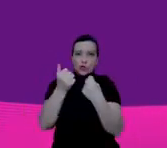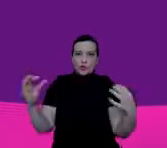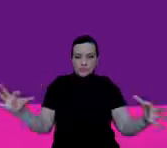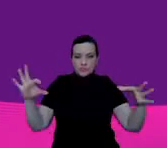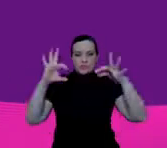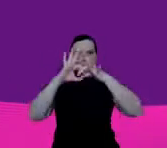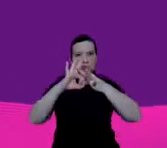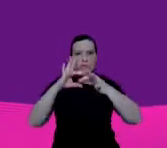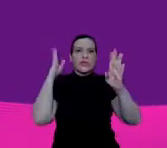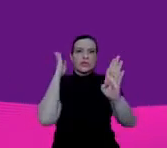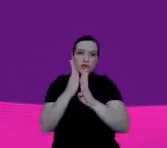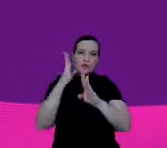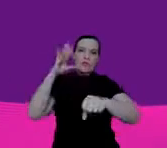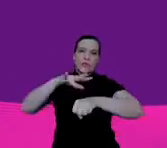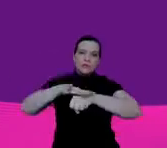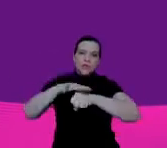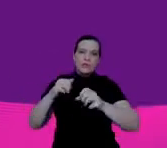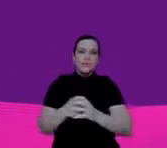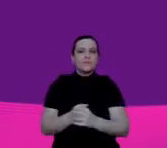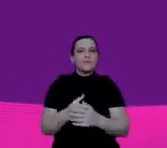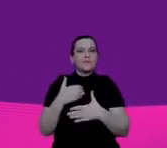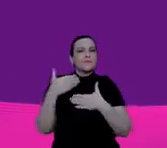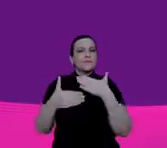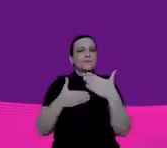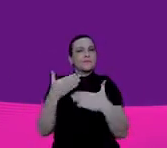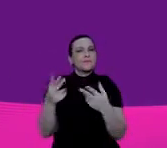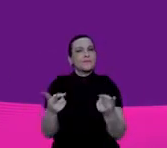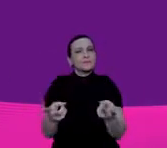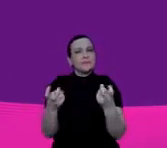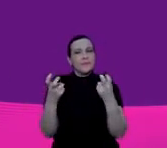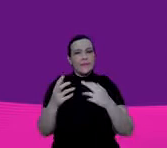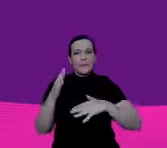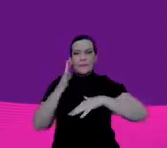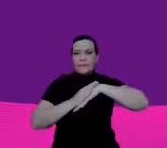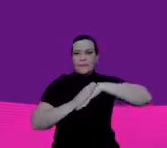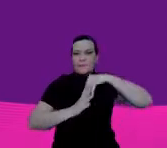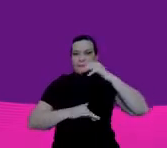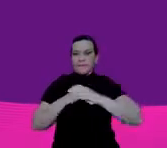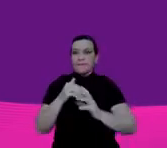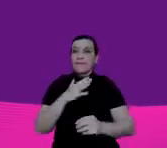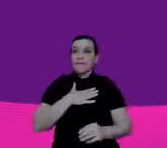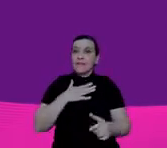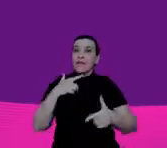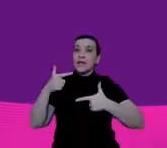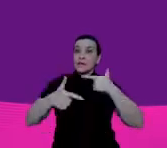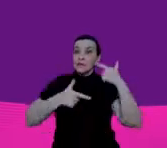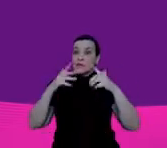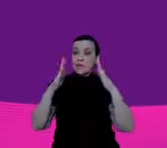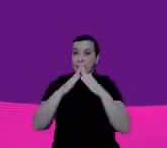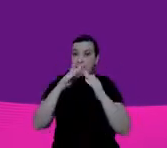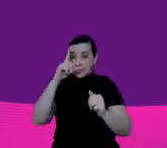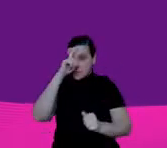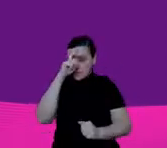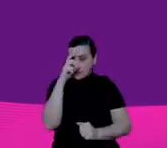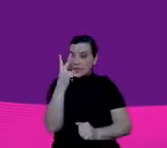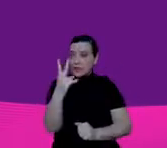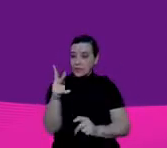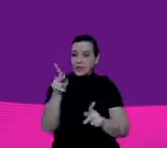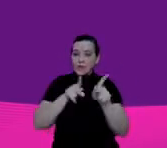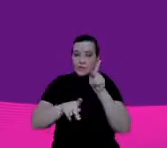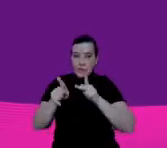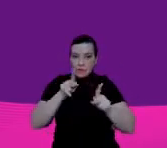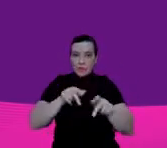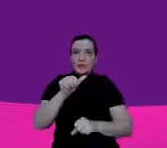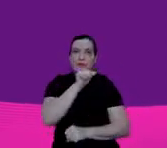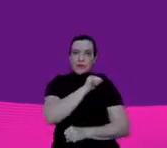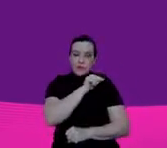O que a gente observa, então, na prática clínica? Eu trabalho em dois hospitais públicos aqui do Rio de Janeiro, onde eu coordeno ambulatório